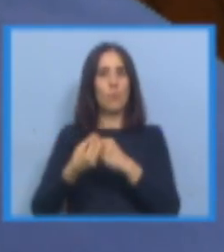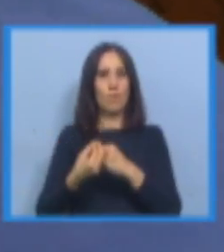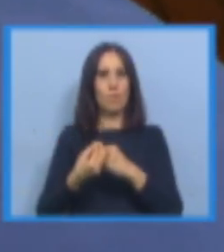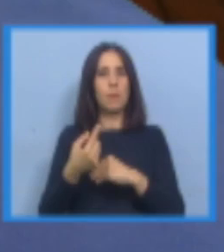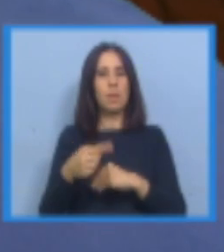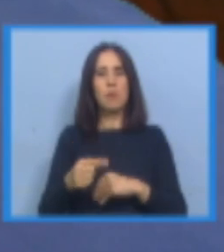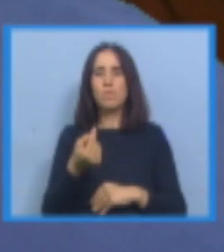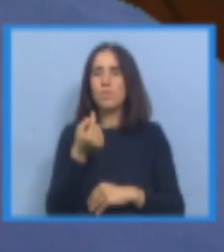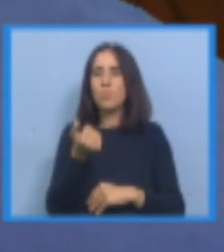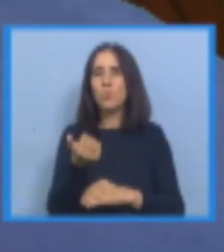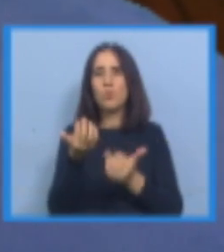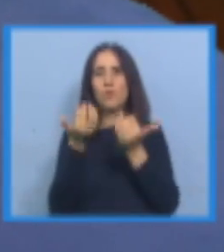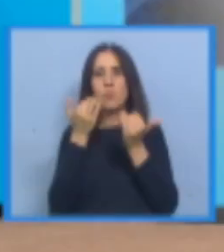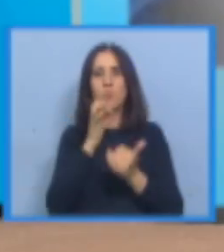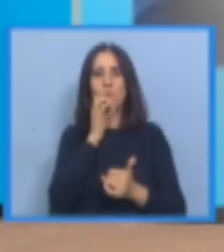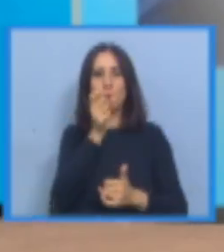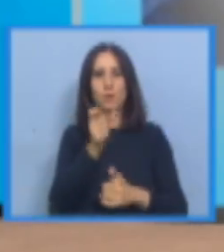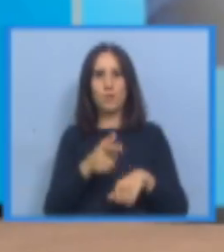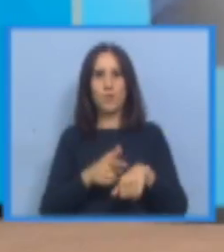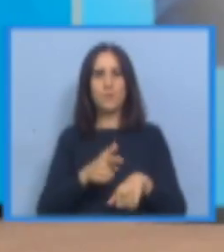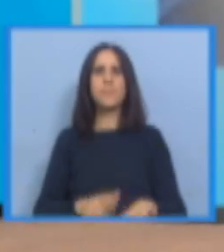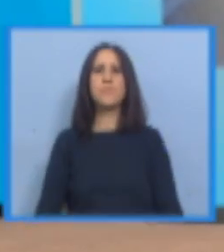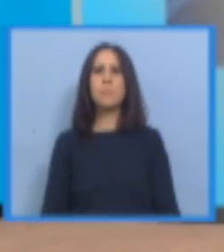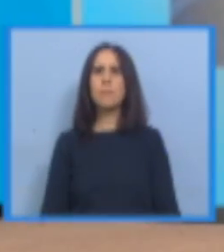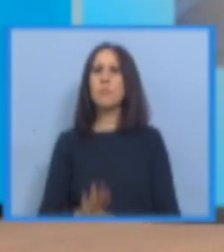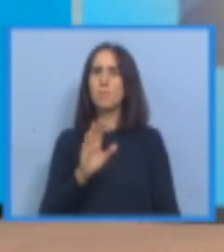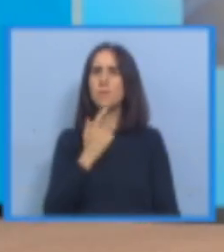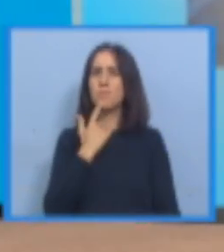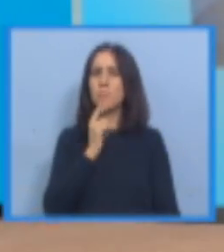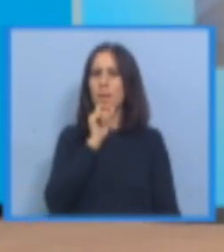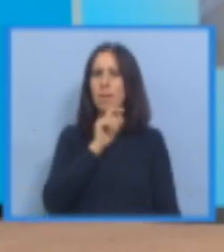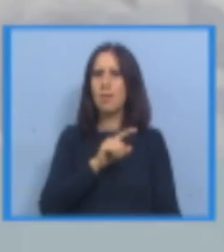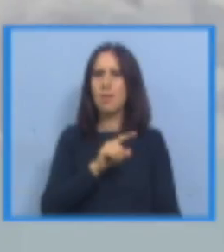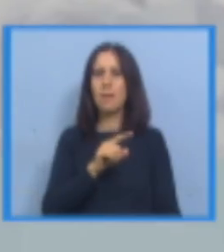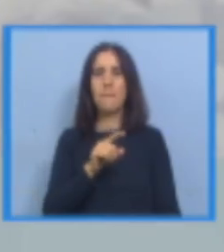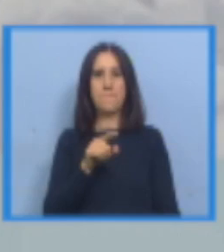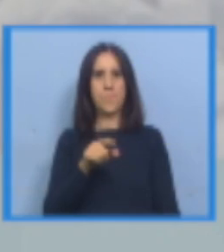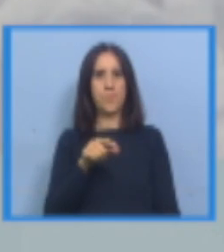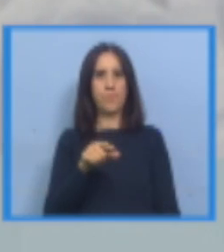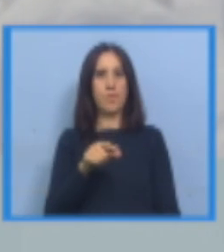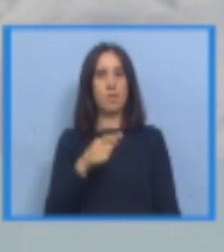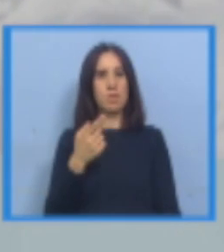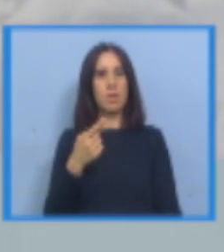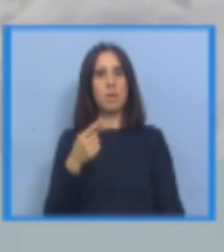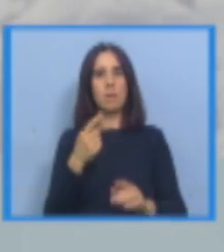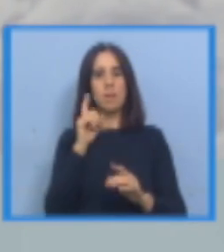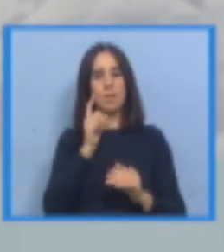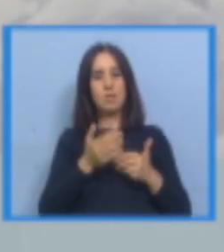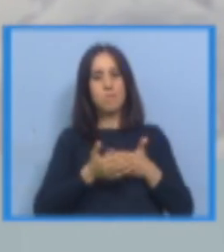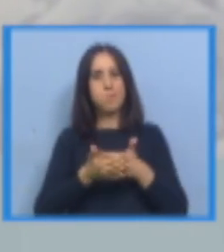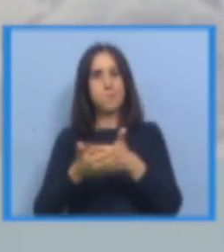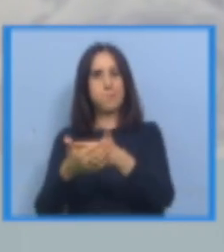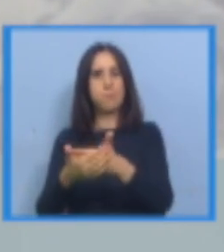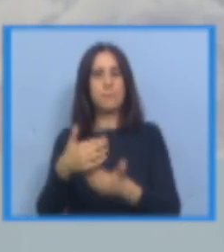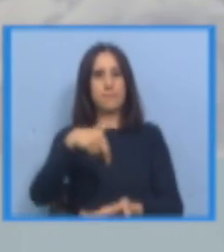as pouquíssimas notícias de bispos neste período. Mas dá para perceber, e olhando este itinerário cronológico desta